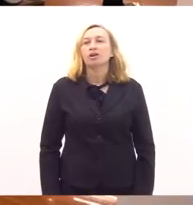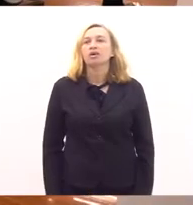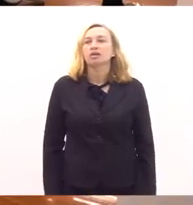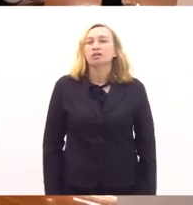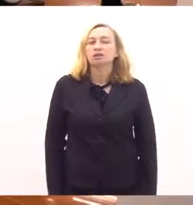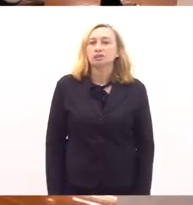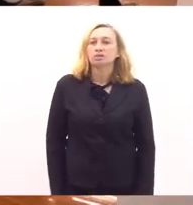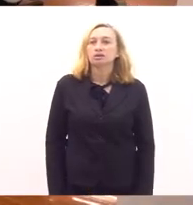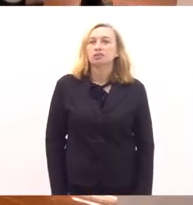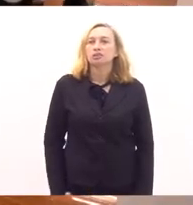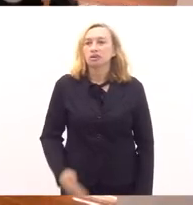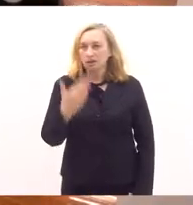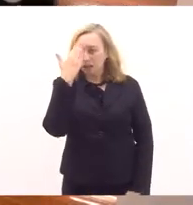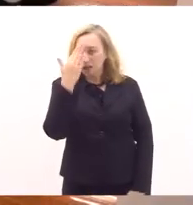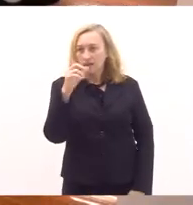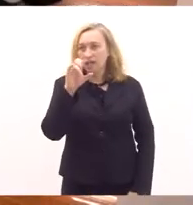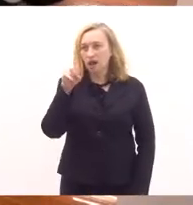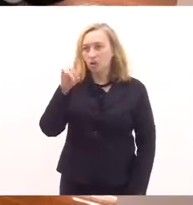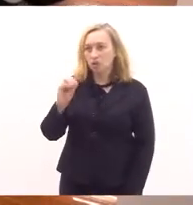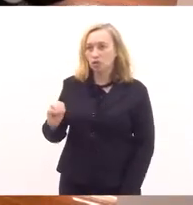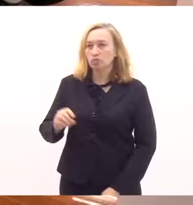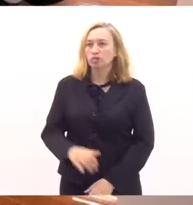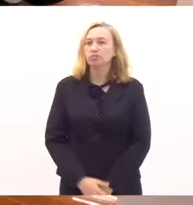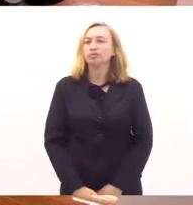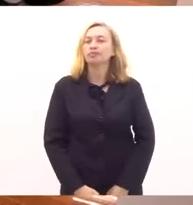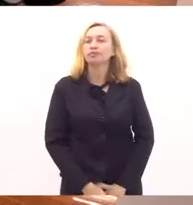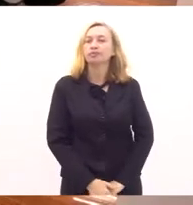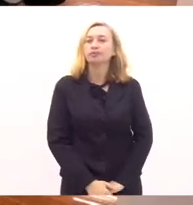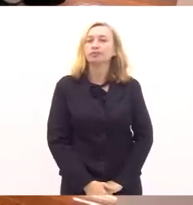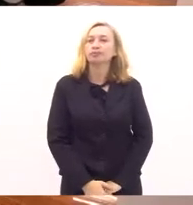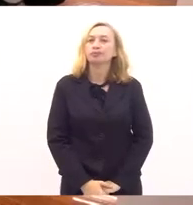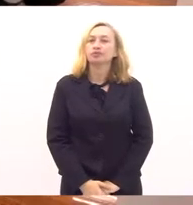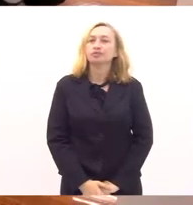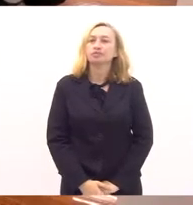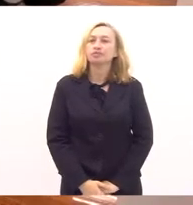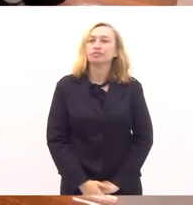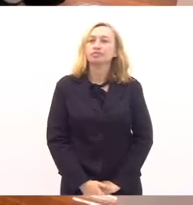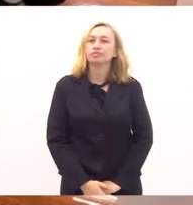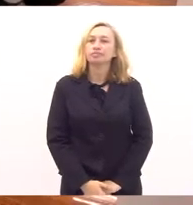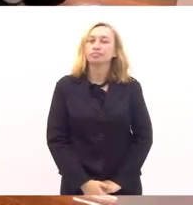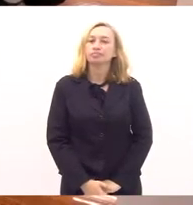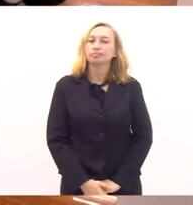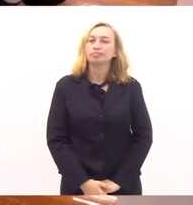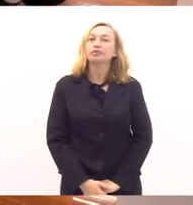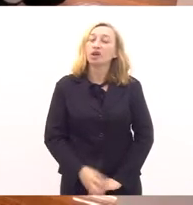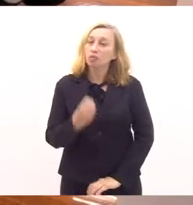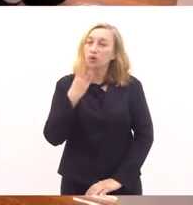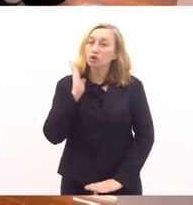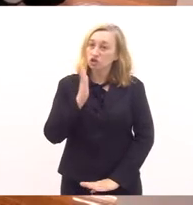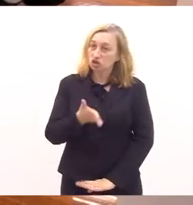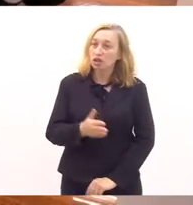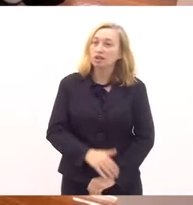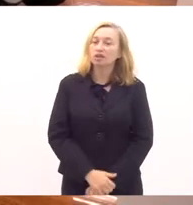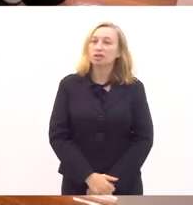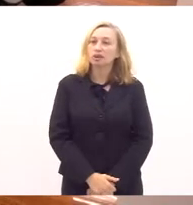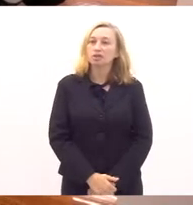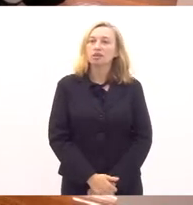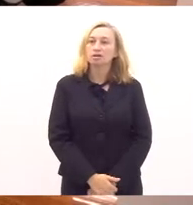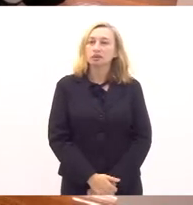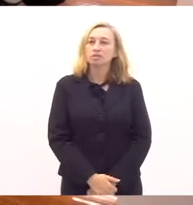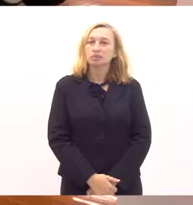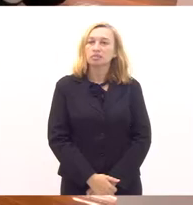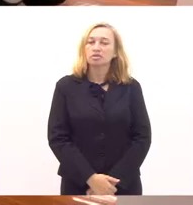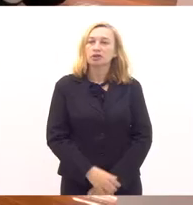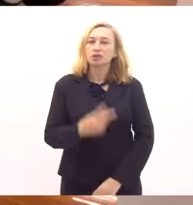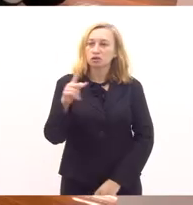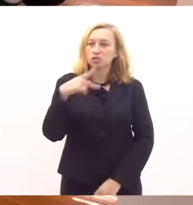Muito bom, Cláudio. Obrigada, Cláudio. Muito precisa, muito direta e muito potente